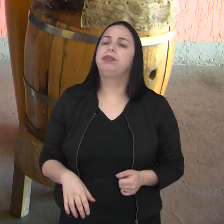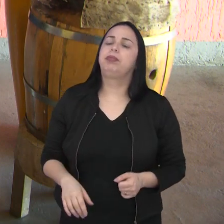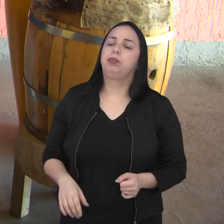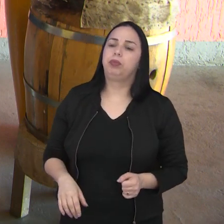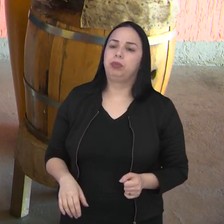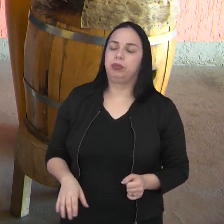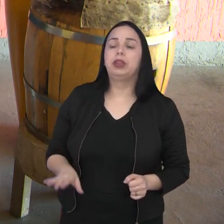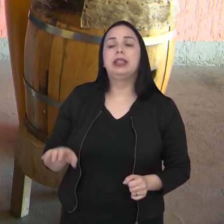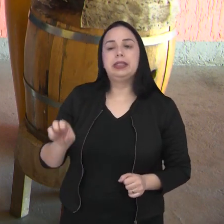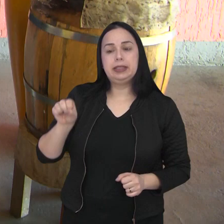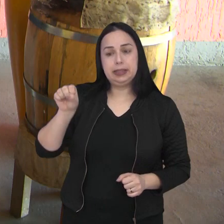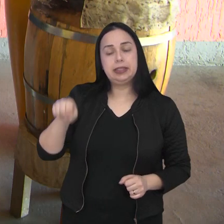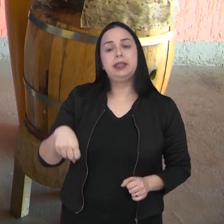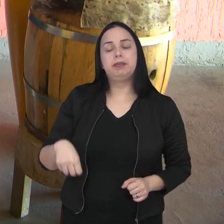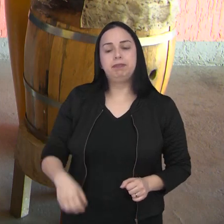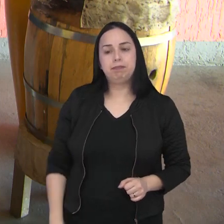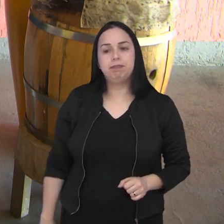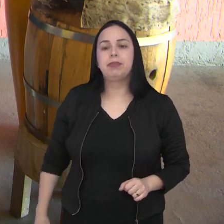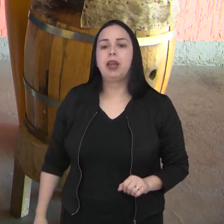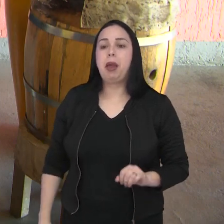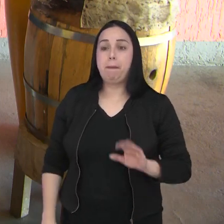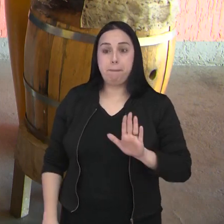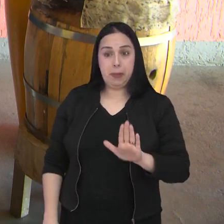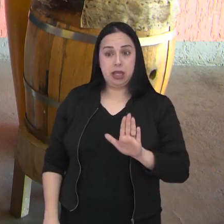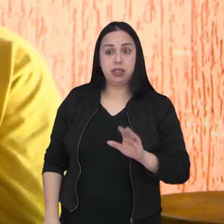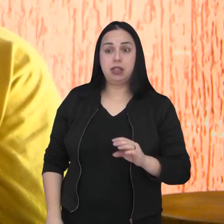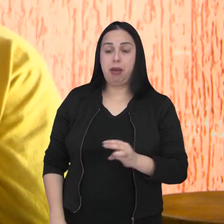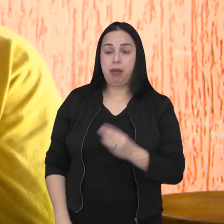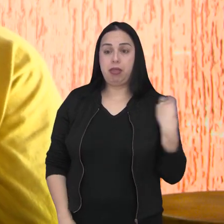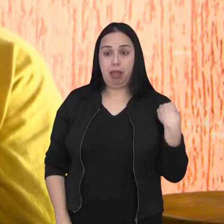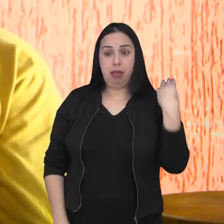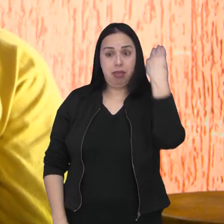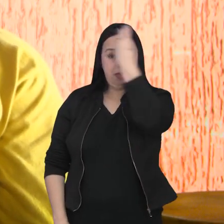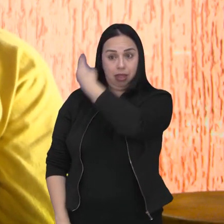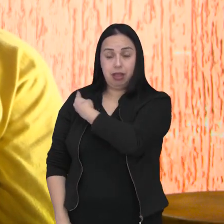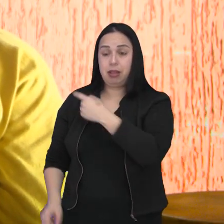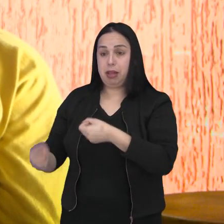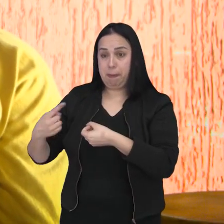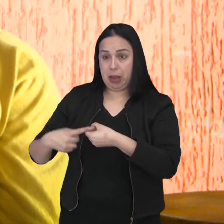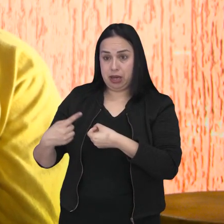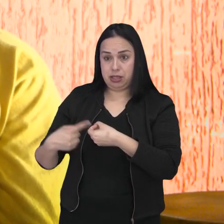pessoas? Sim, mas em Aparecida, lá...